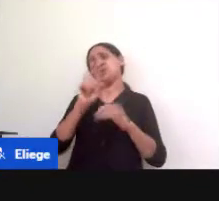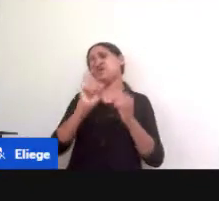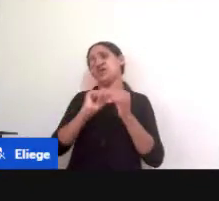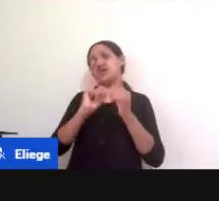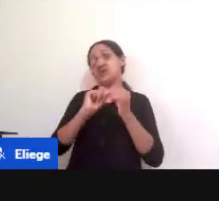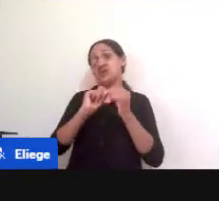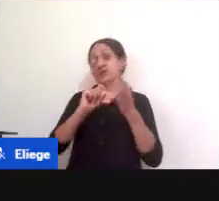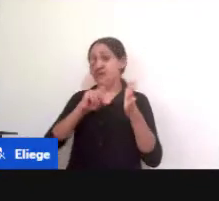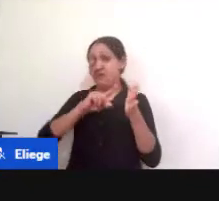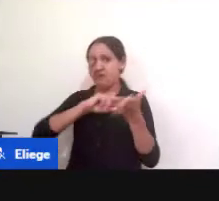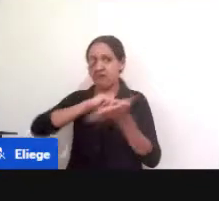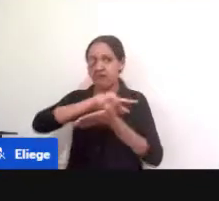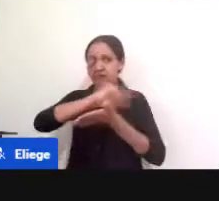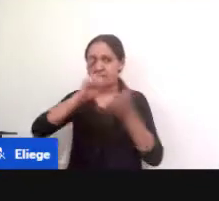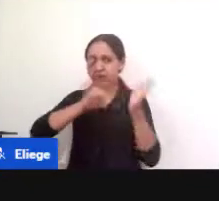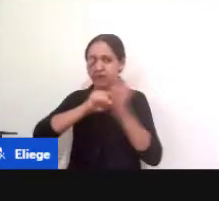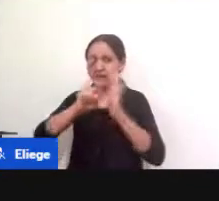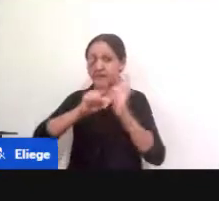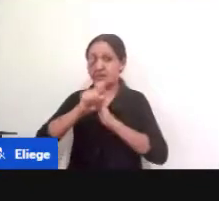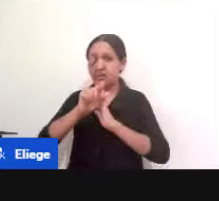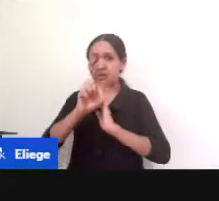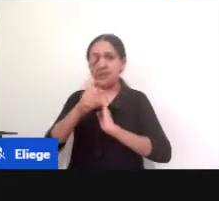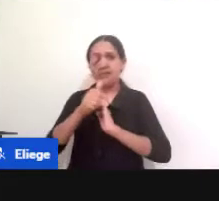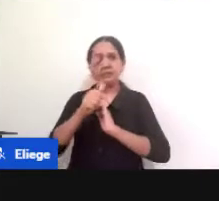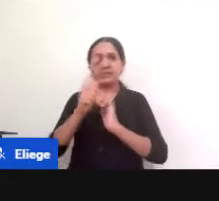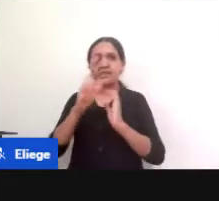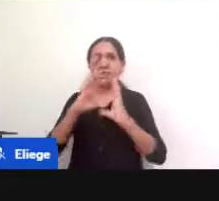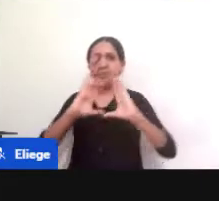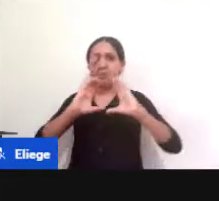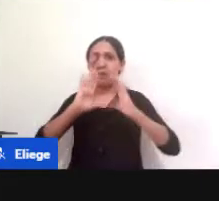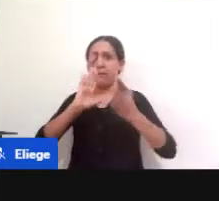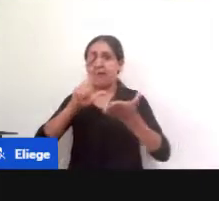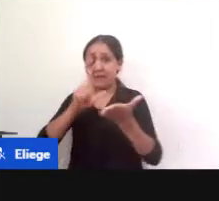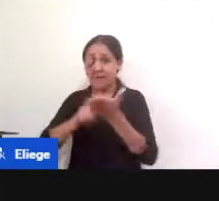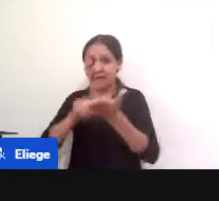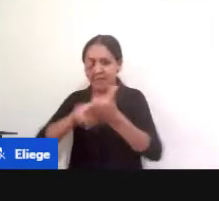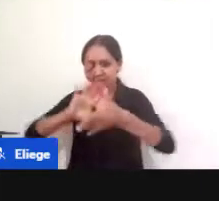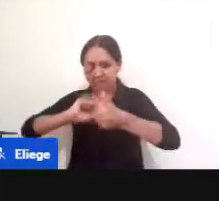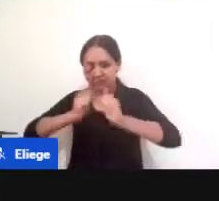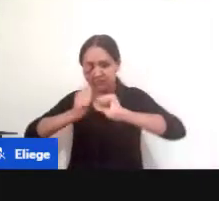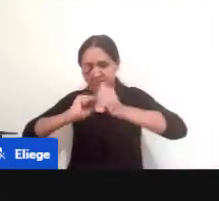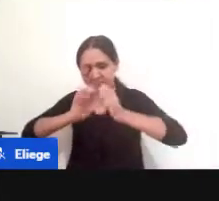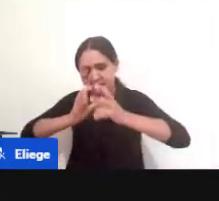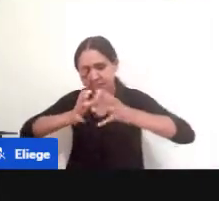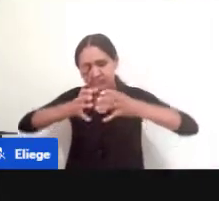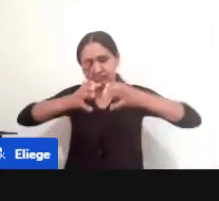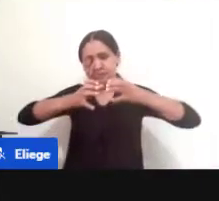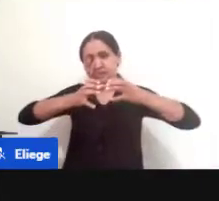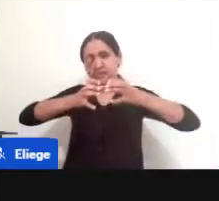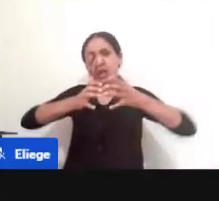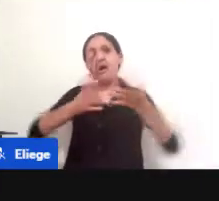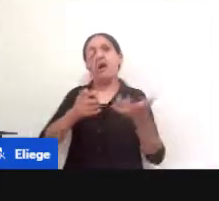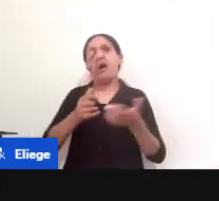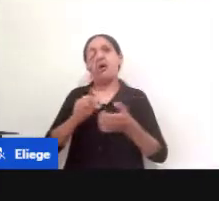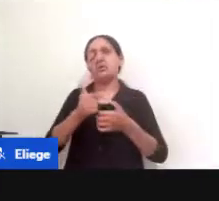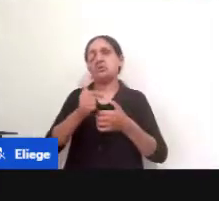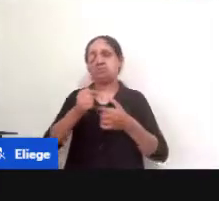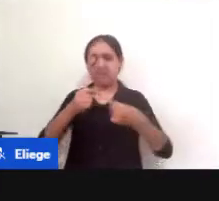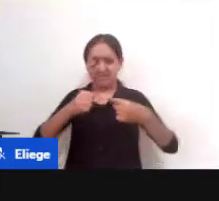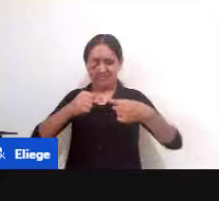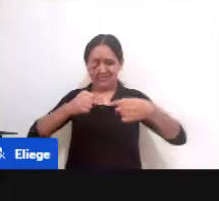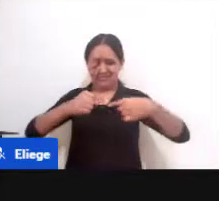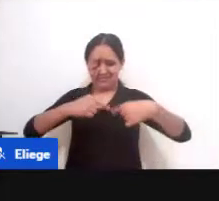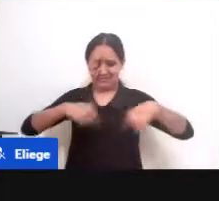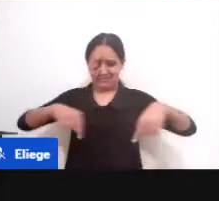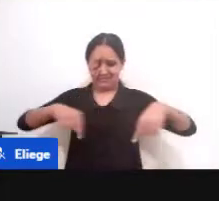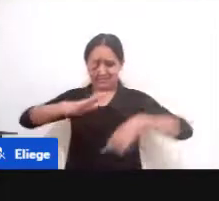perguntas. Não tem bola? Pessoal, faz uma bola de papel lá em casa e faz a atividade. Ah, professor, não tem espaço. Nem um espaço